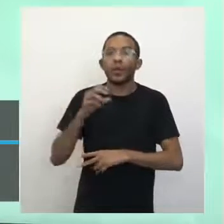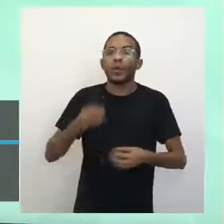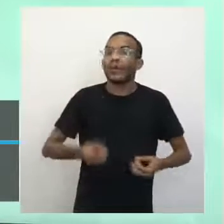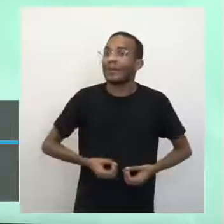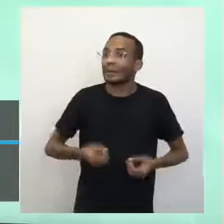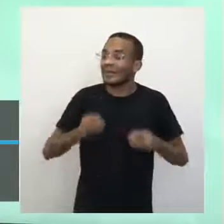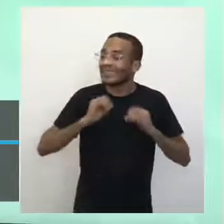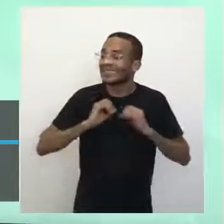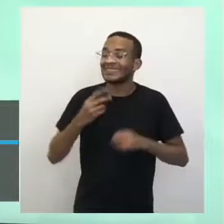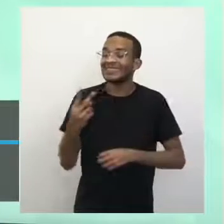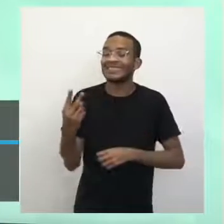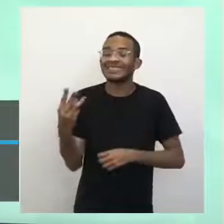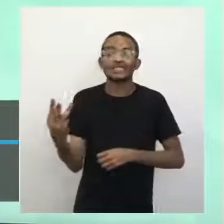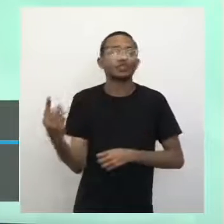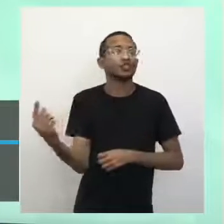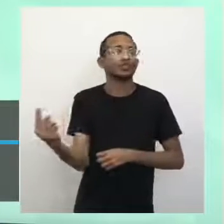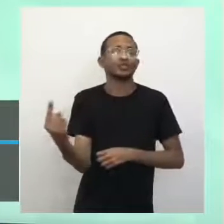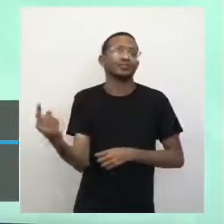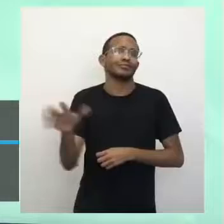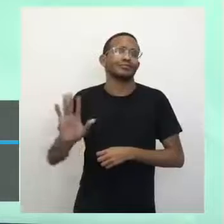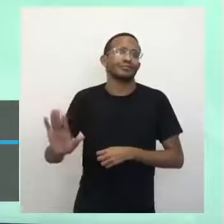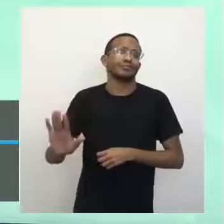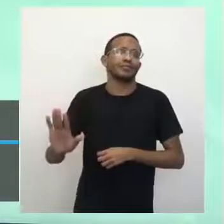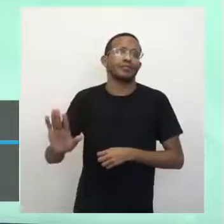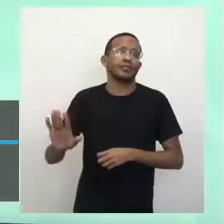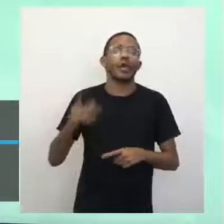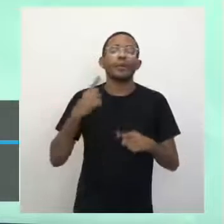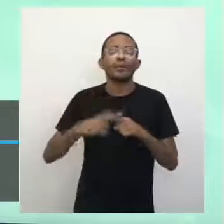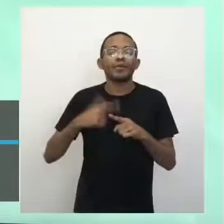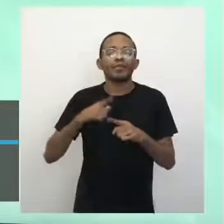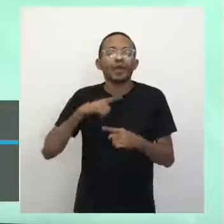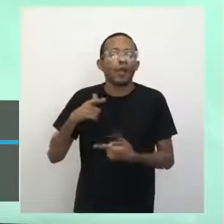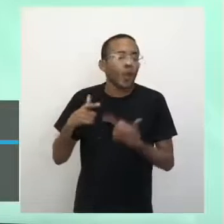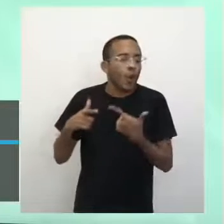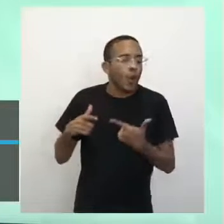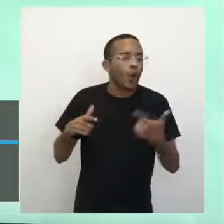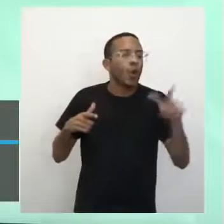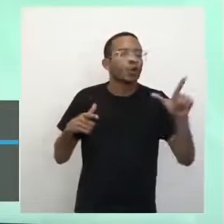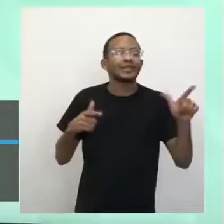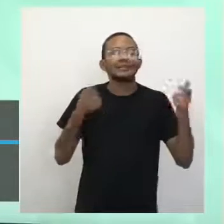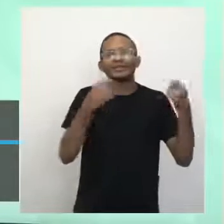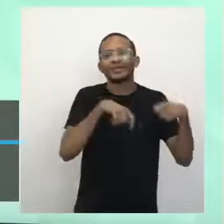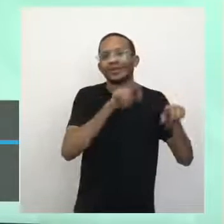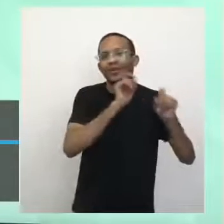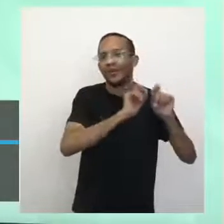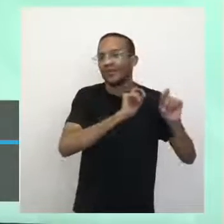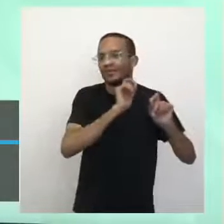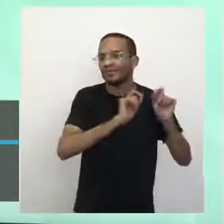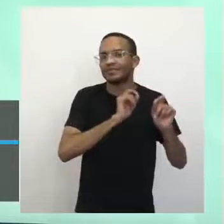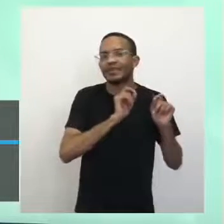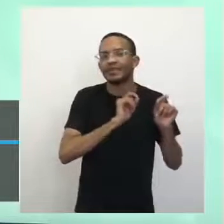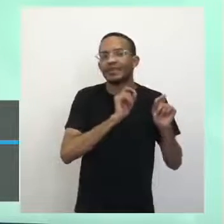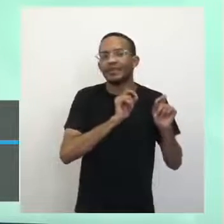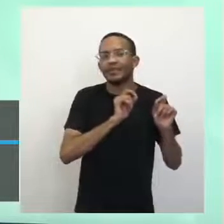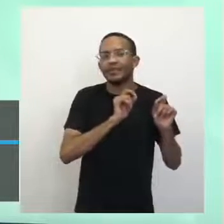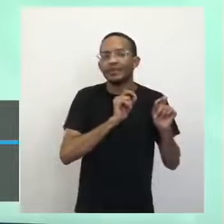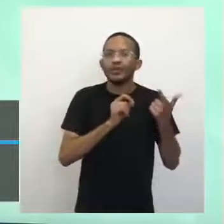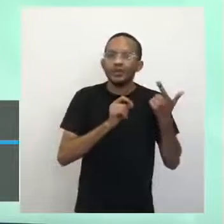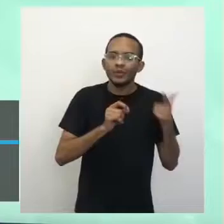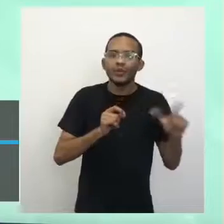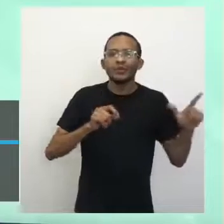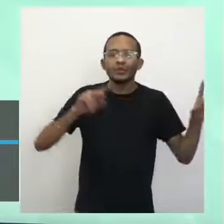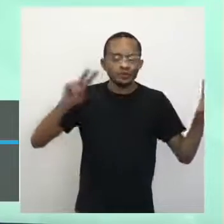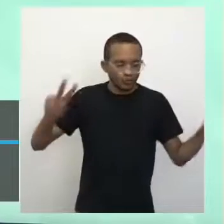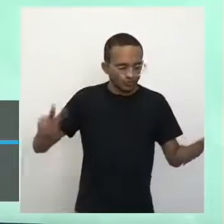sozinho. Por que ele vai ter 23 sozinho? Porque a outra metade tem que vir do outro par do